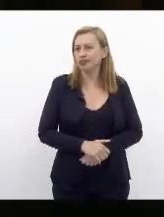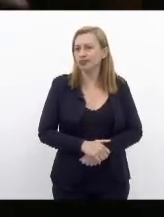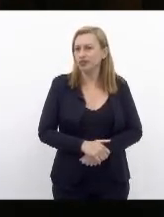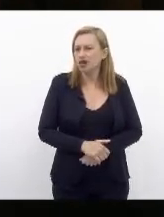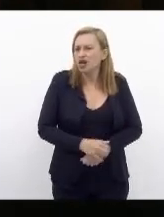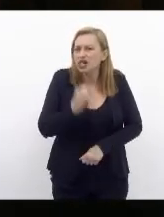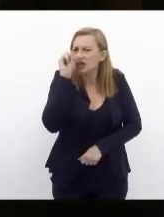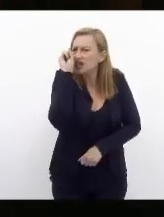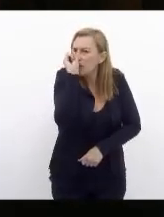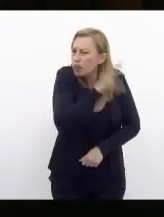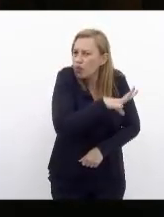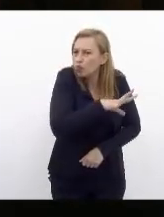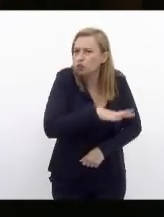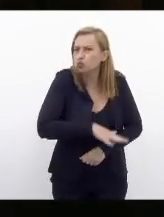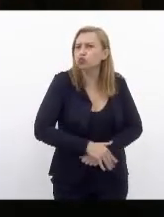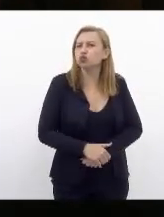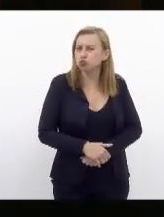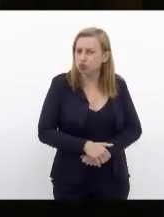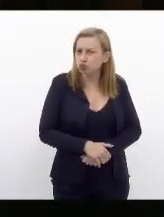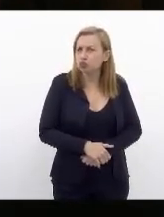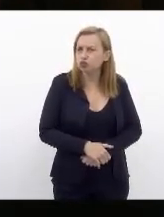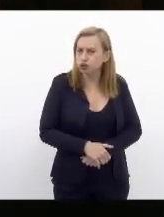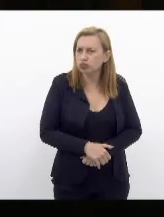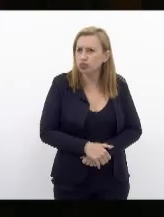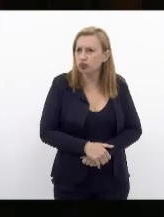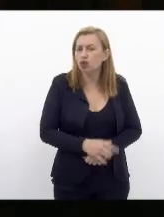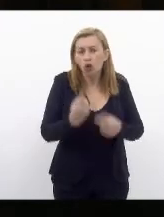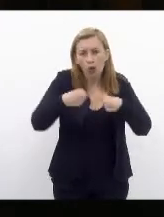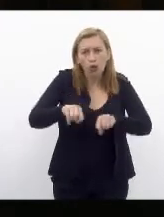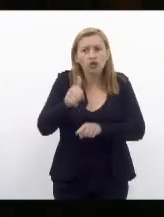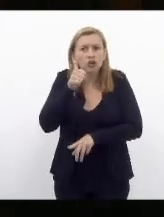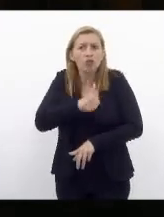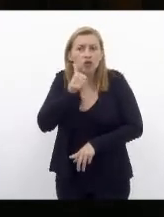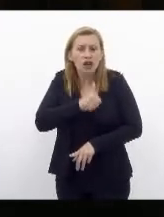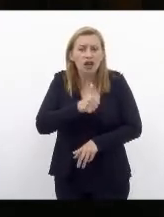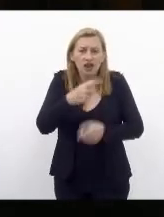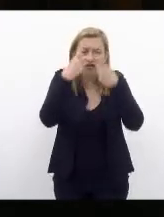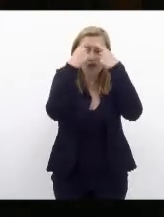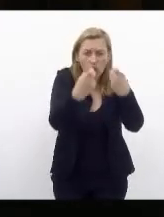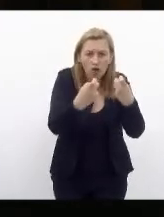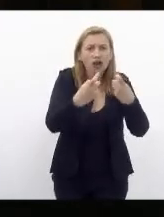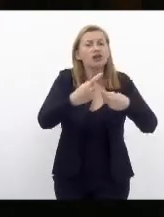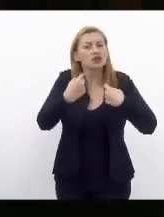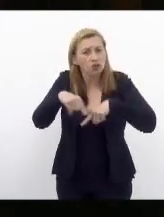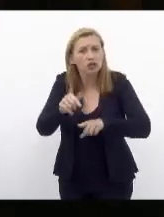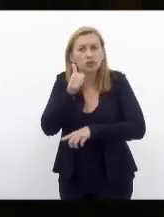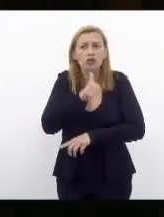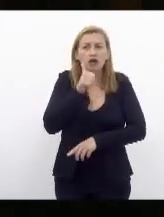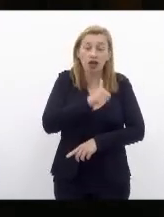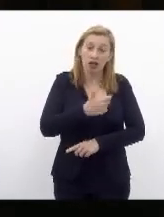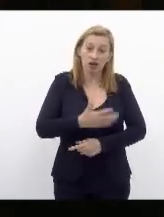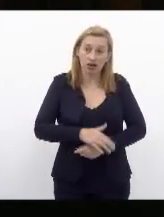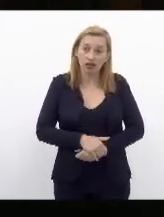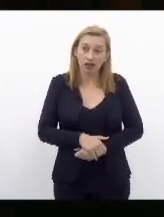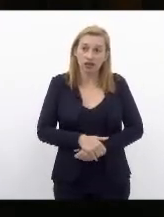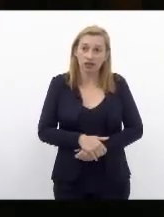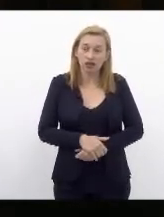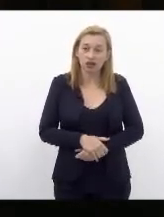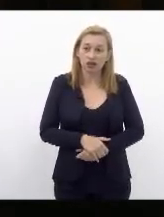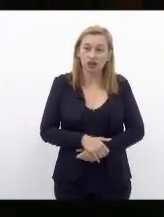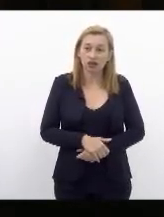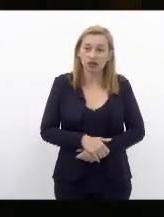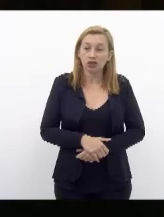esse absurdo perpetrado contra as mulheres, aí sim, uma violência contra as mulheres, está em